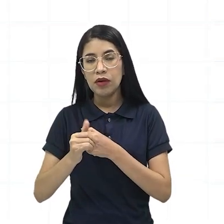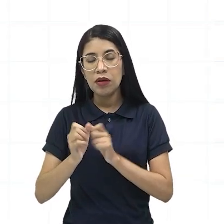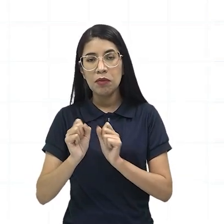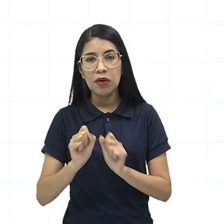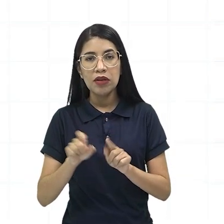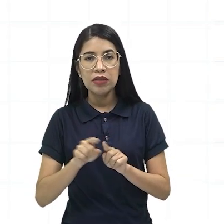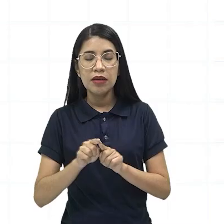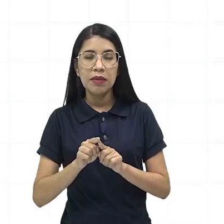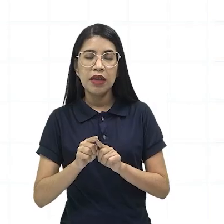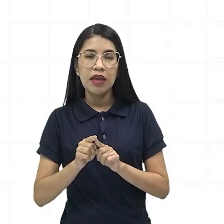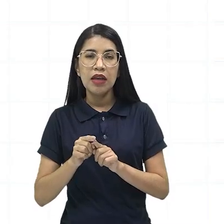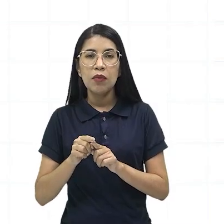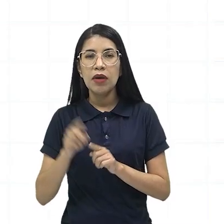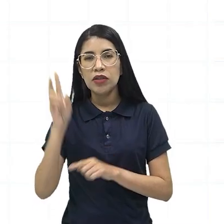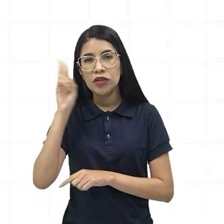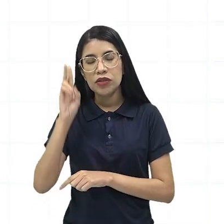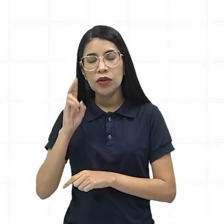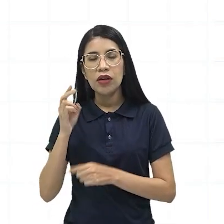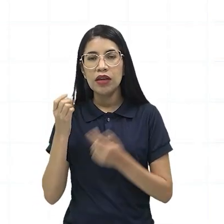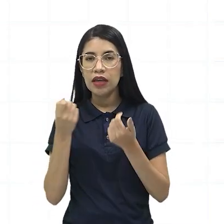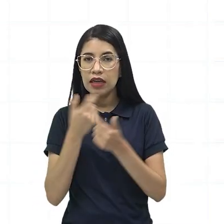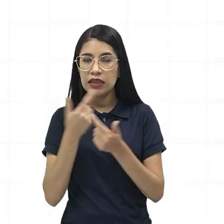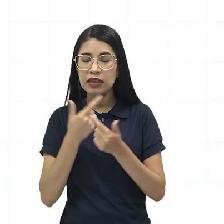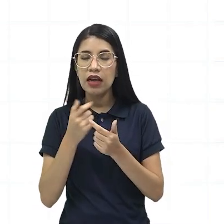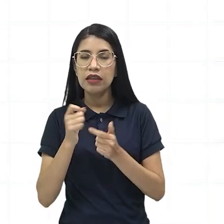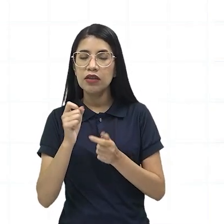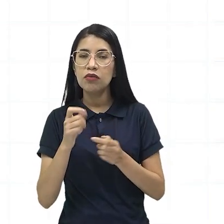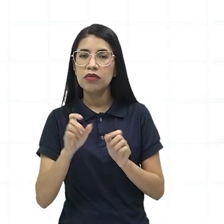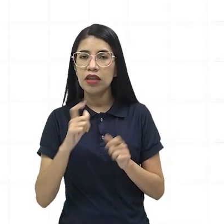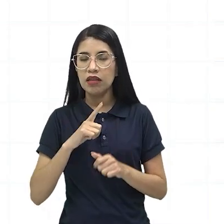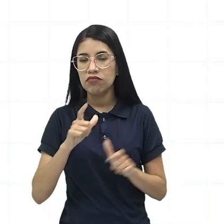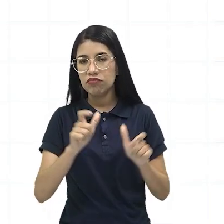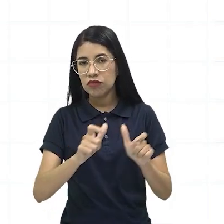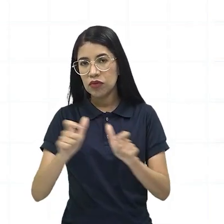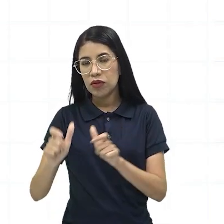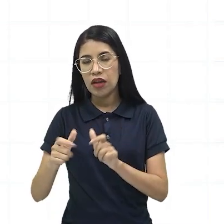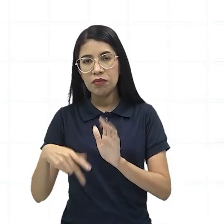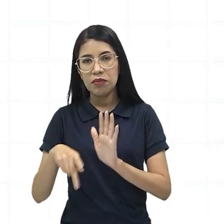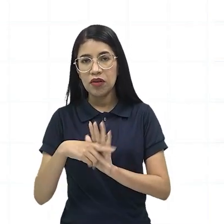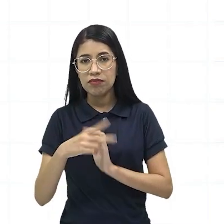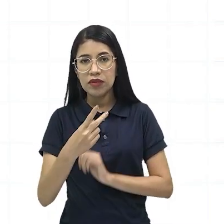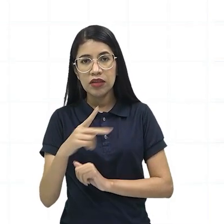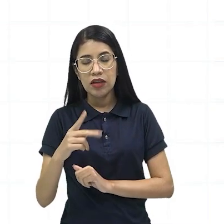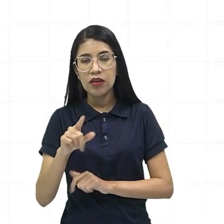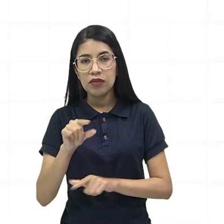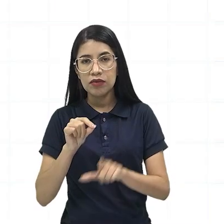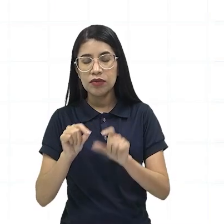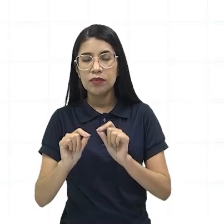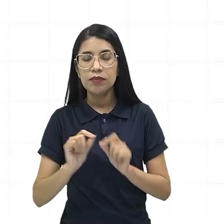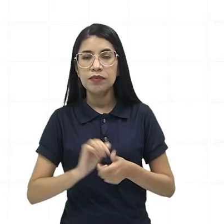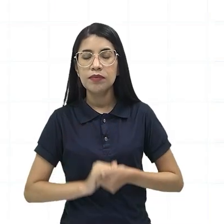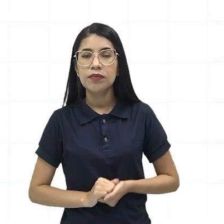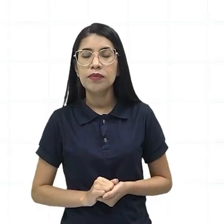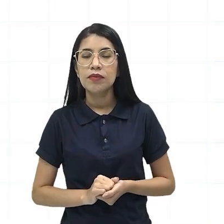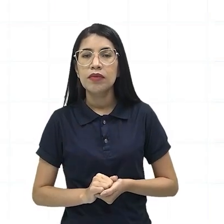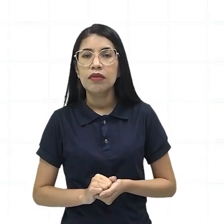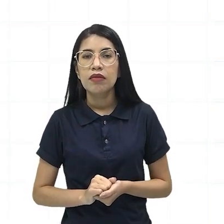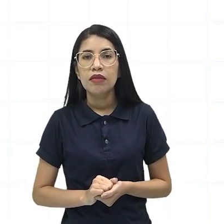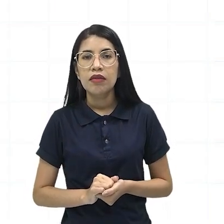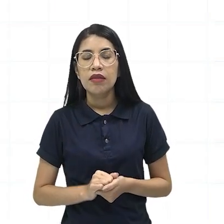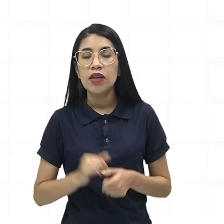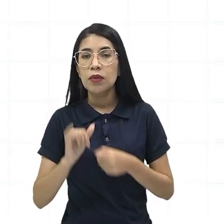quer retratar isso a partir da crônica, esses cenários vão ser a sua ambientação. Então, nas